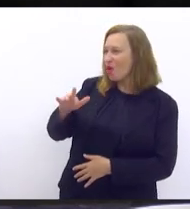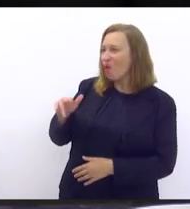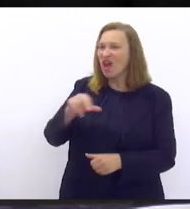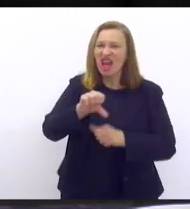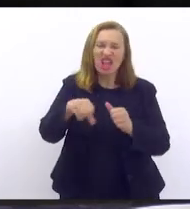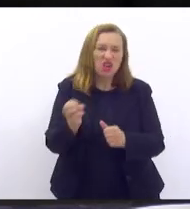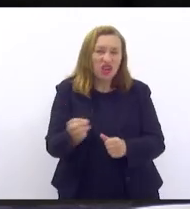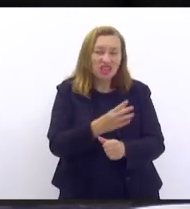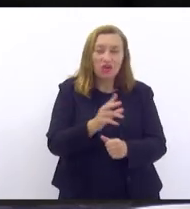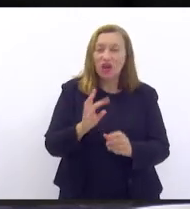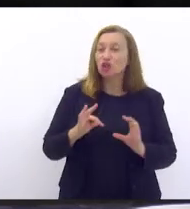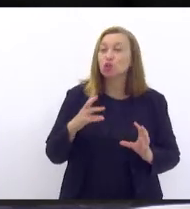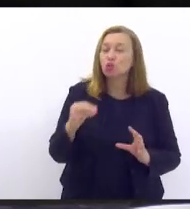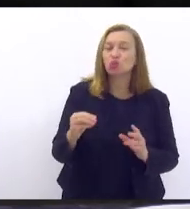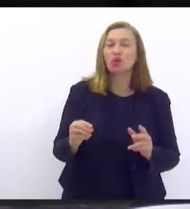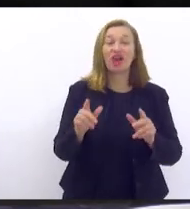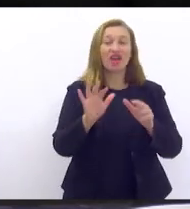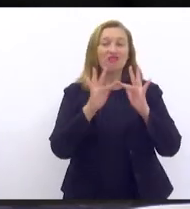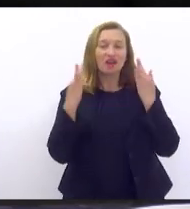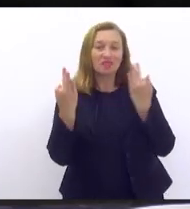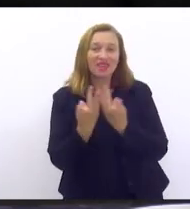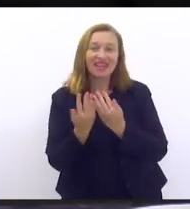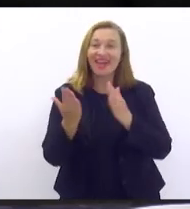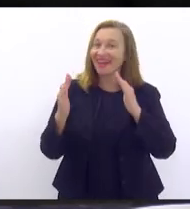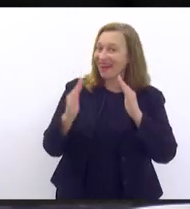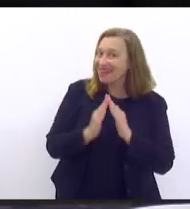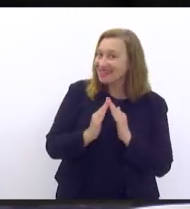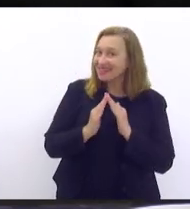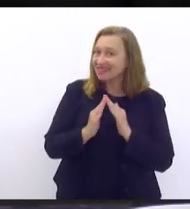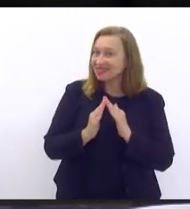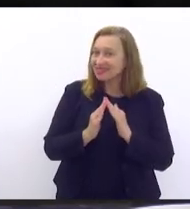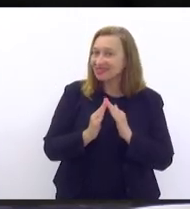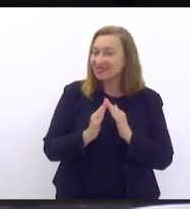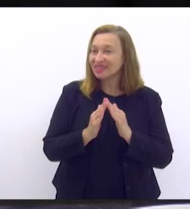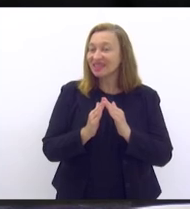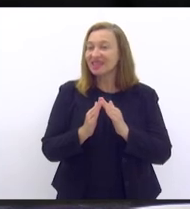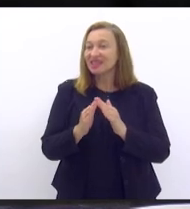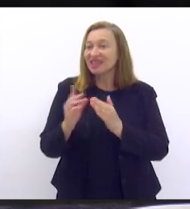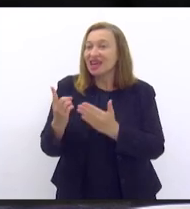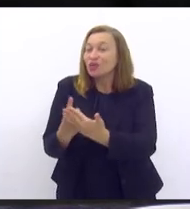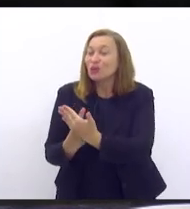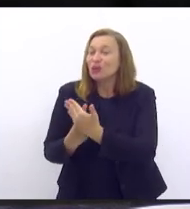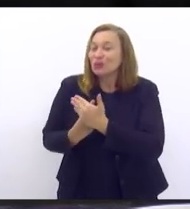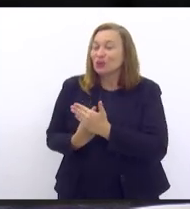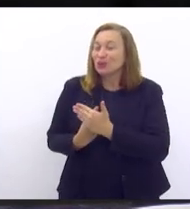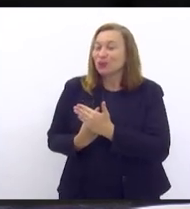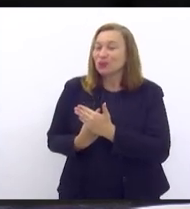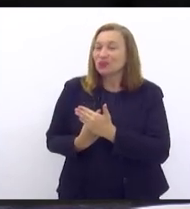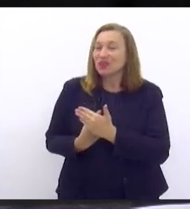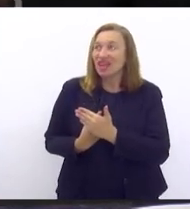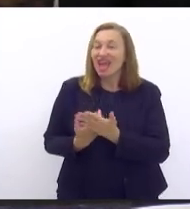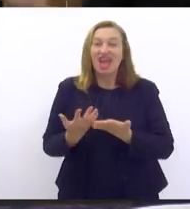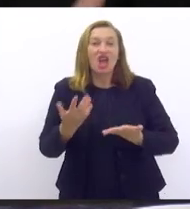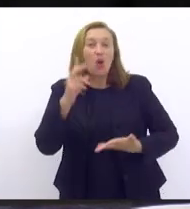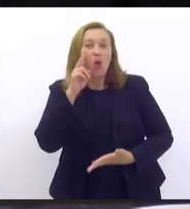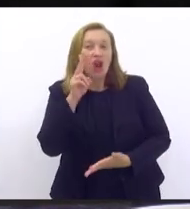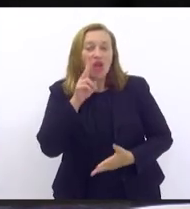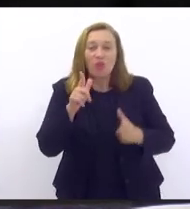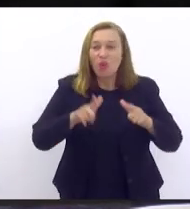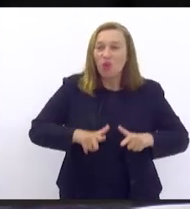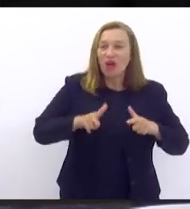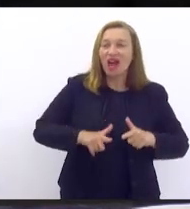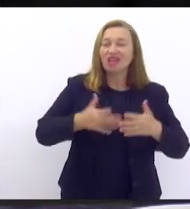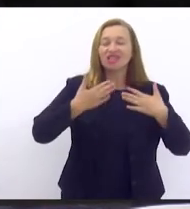Ela é família, ela é casa, ela é refúgio, Vinícius. Ela é local de